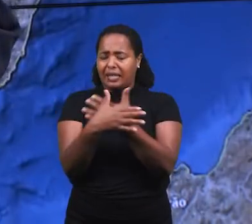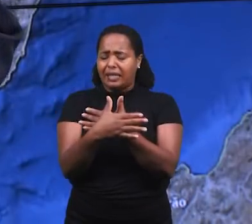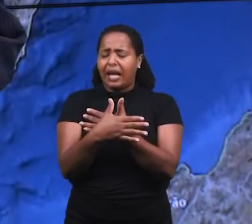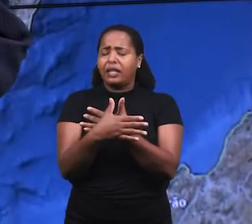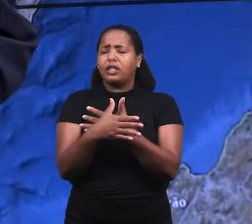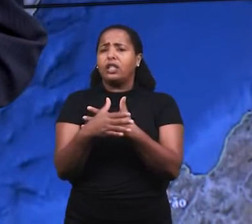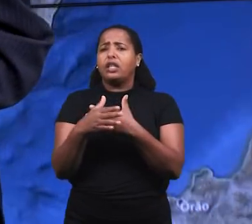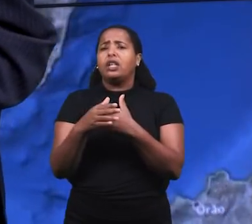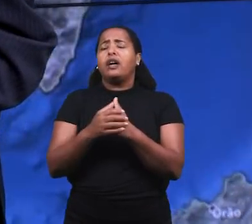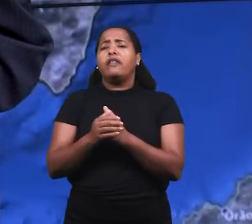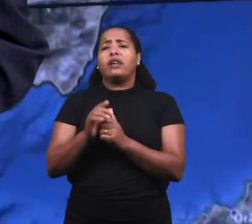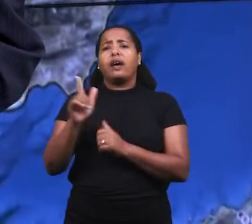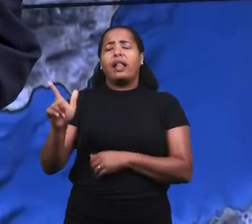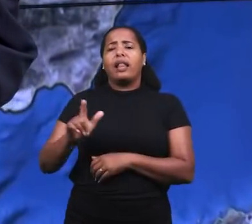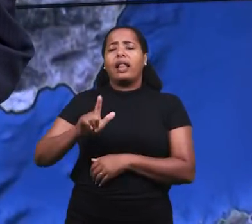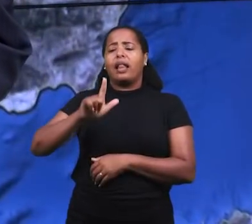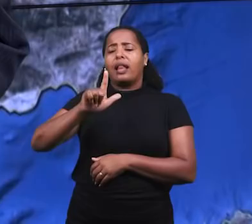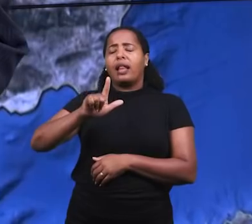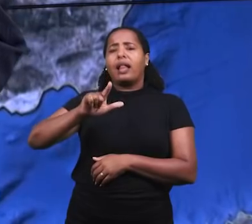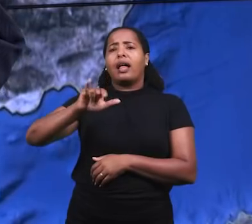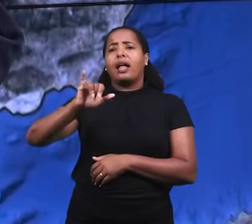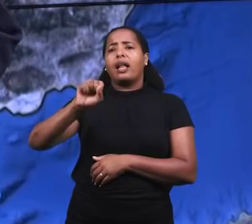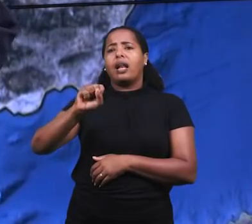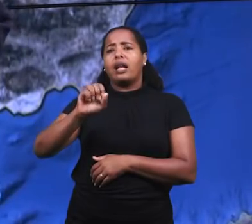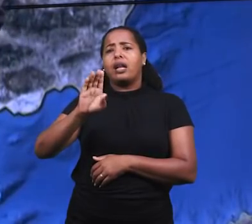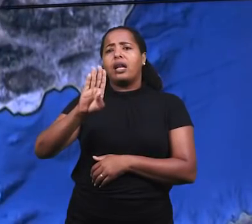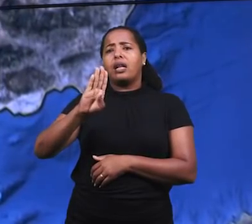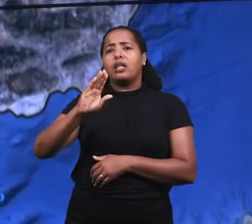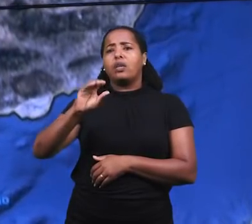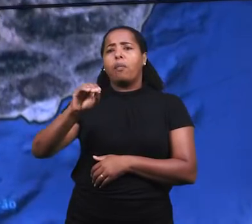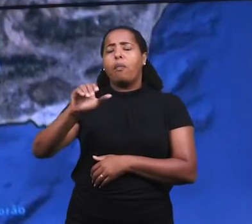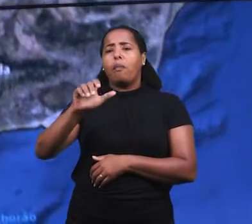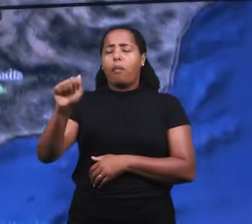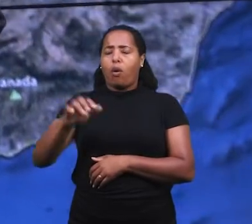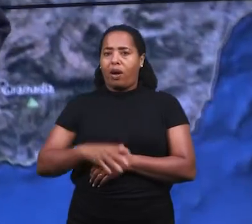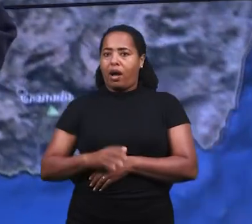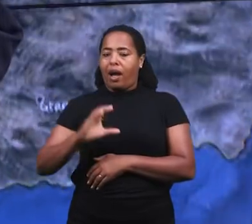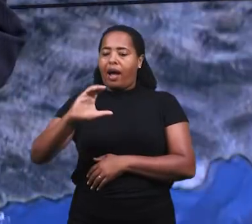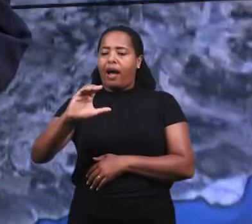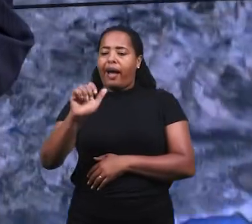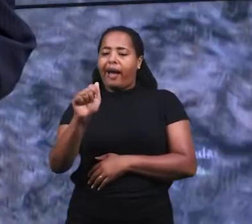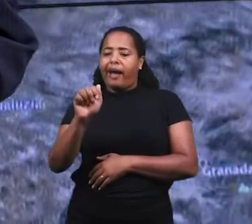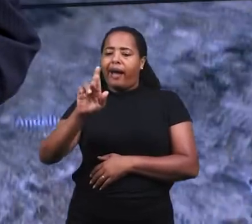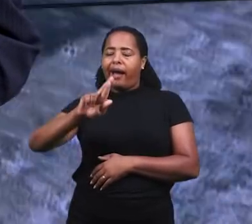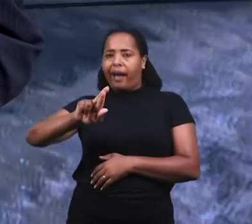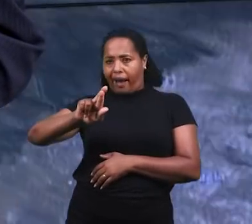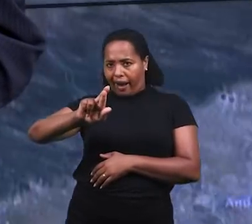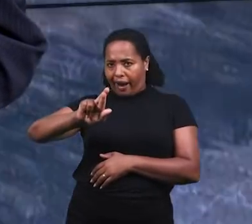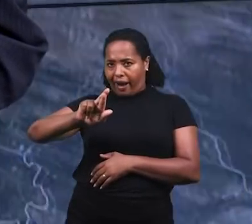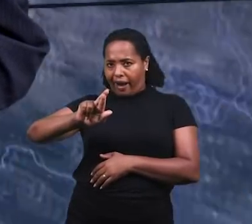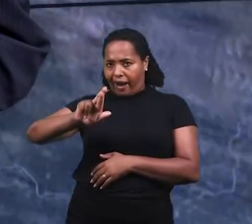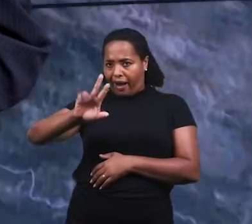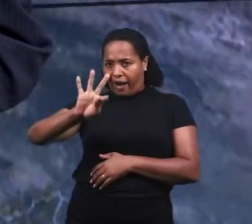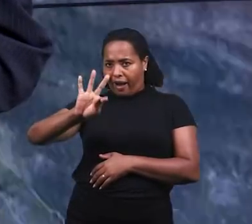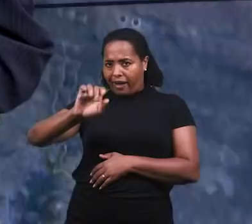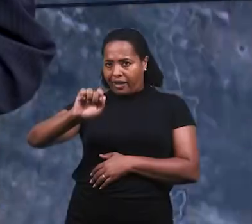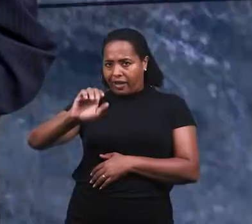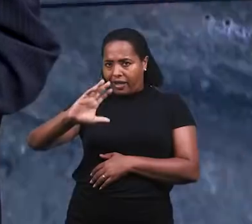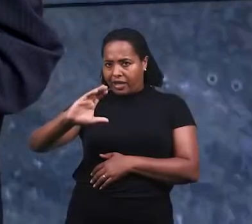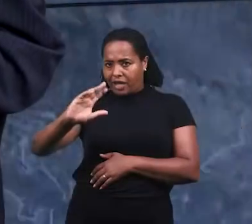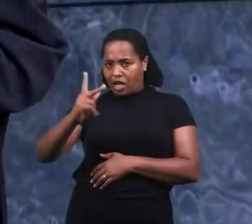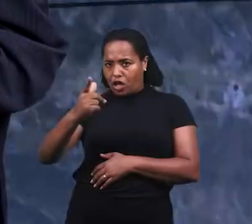uma cidade. E essa cidade, ela fica ao norte de Lisboa, que é a cidade de Cartaxo. Cartaxo